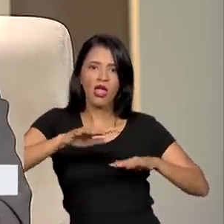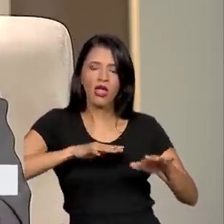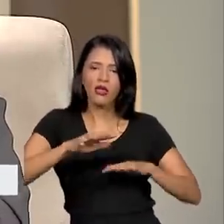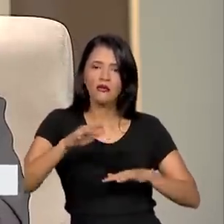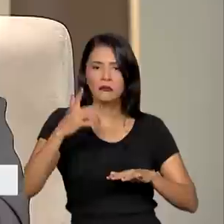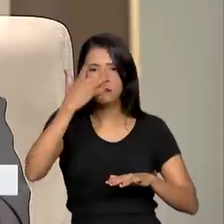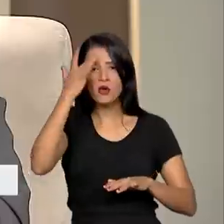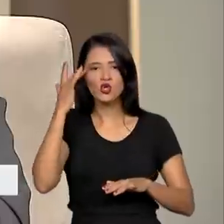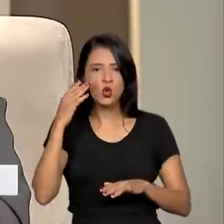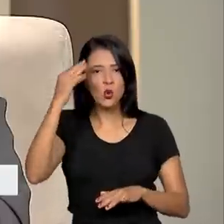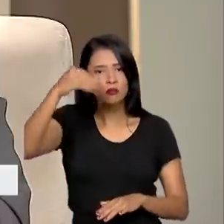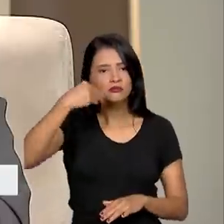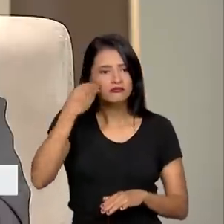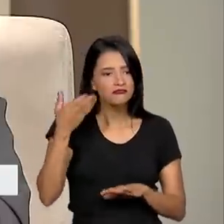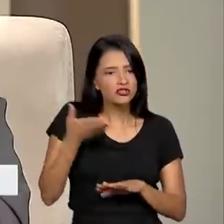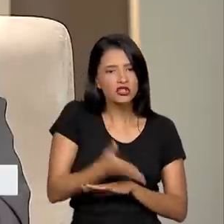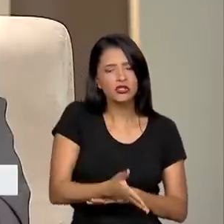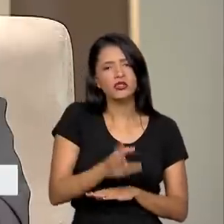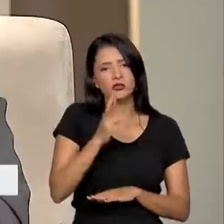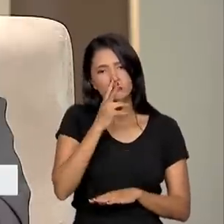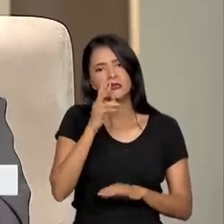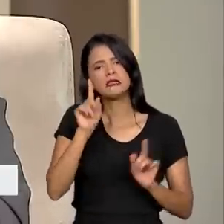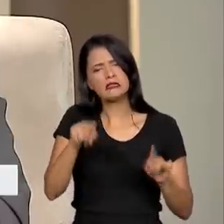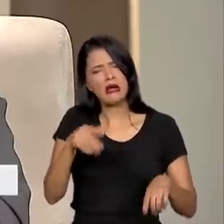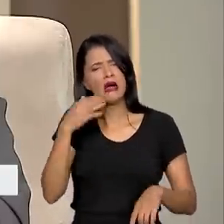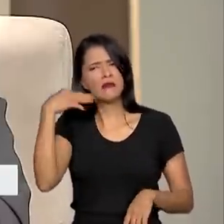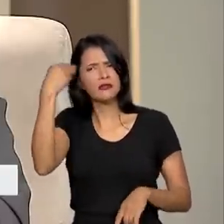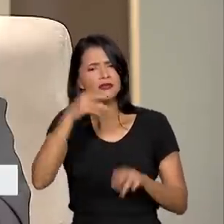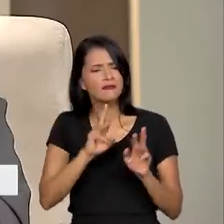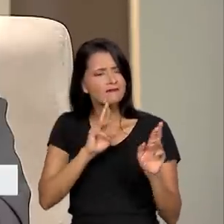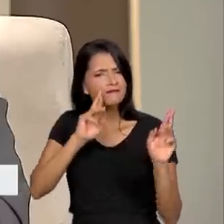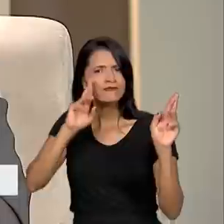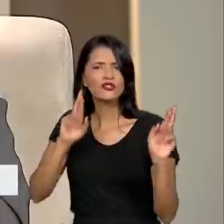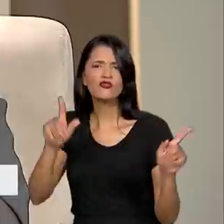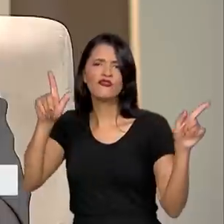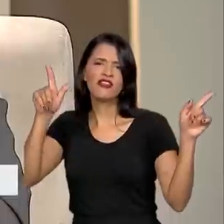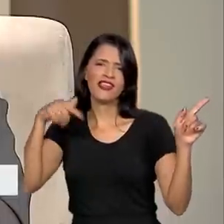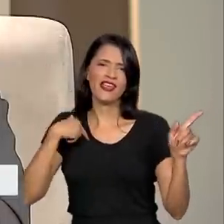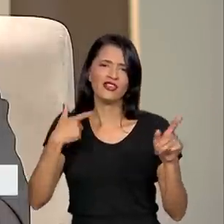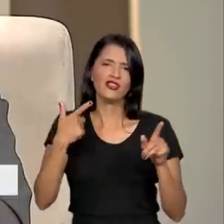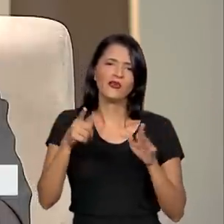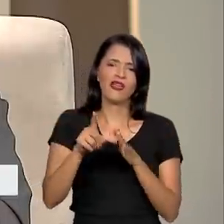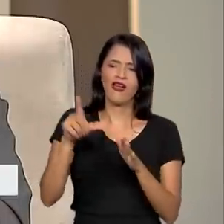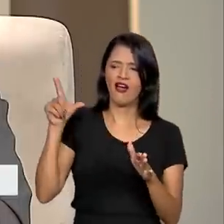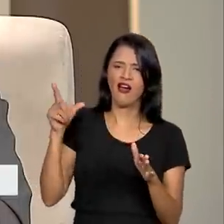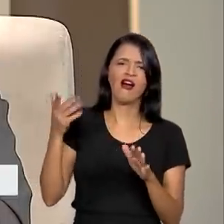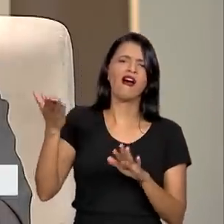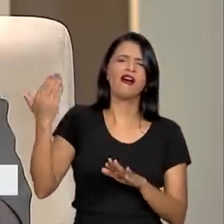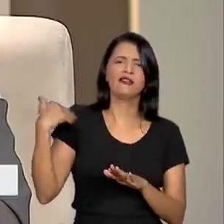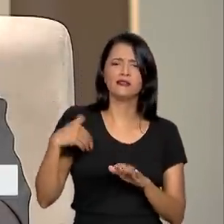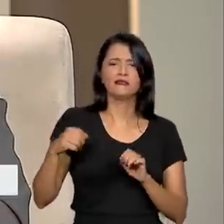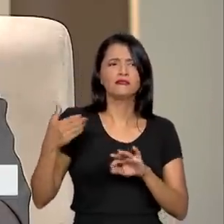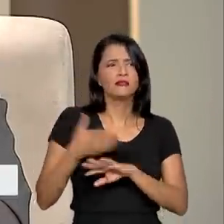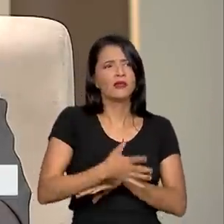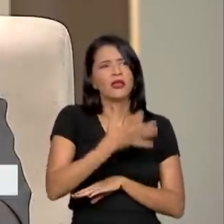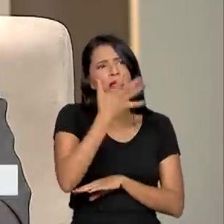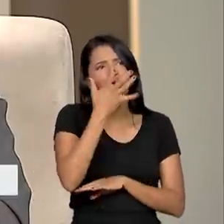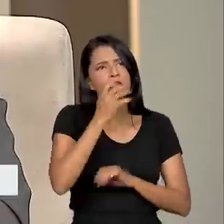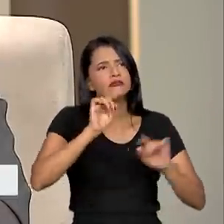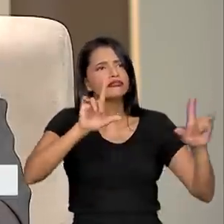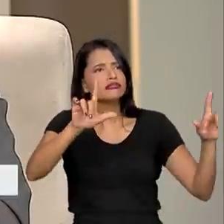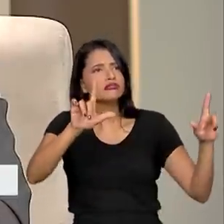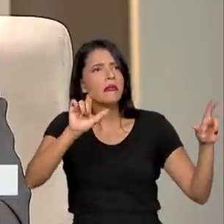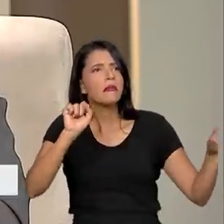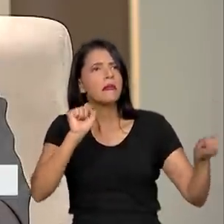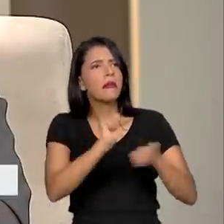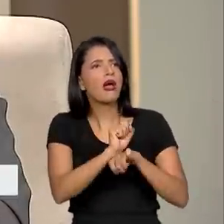isso, uma experiência completamente diferente do que aquela clássica de a um museu e ver a obra ali